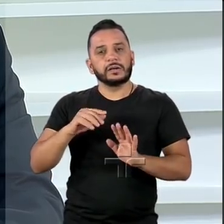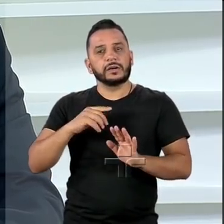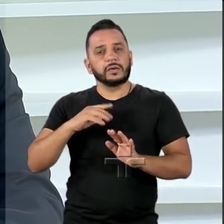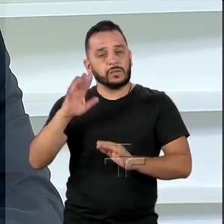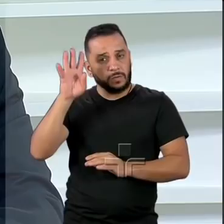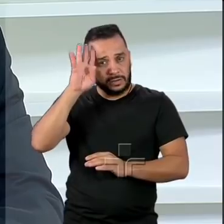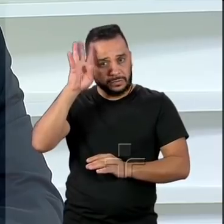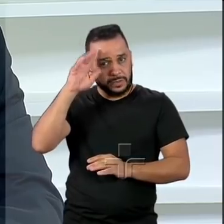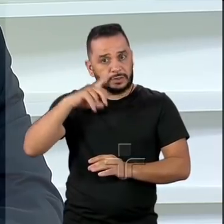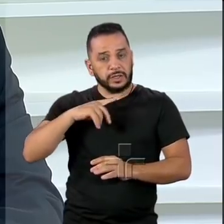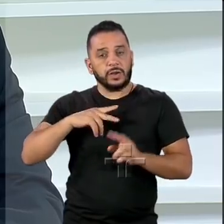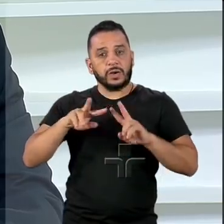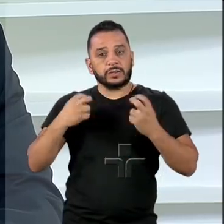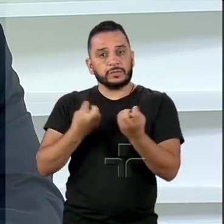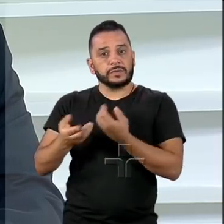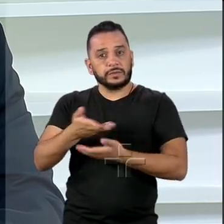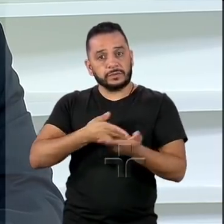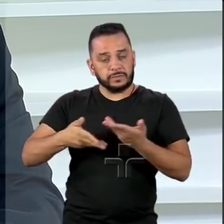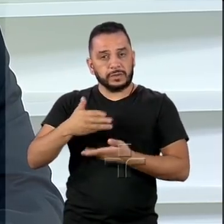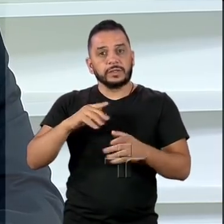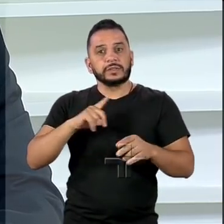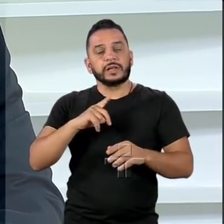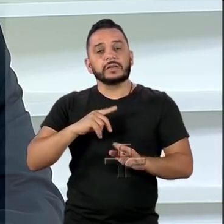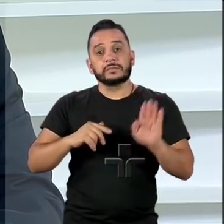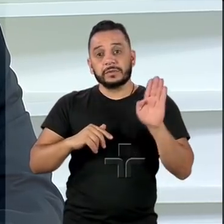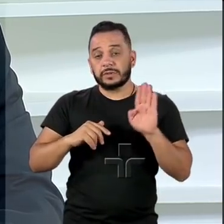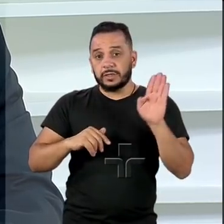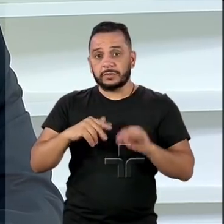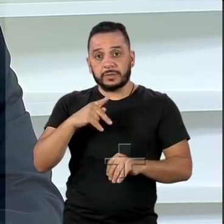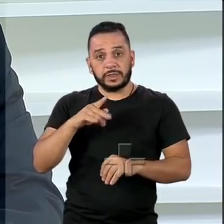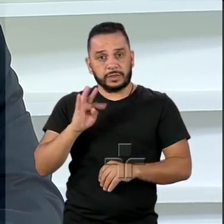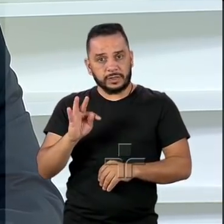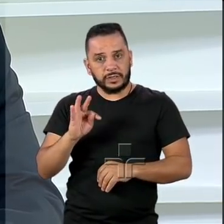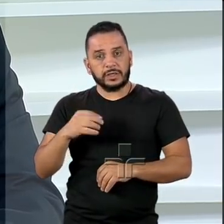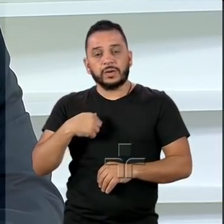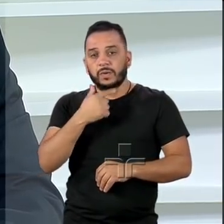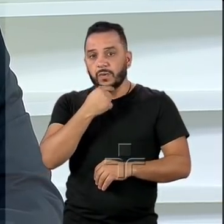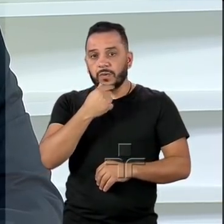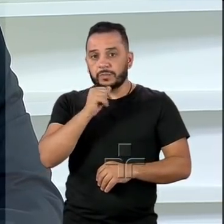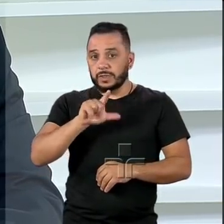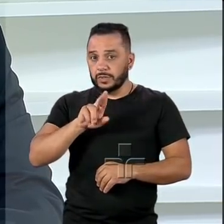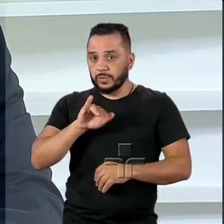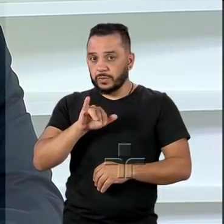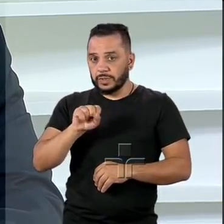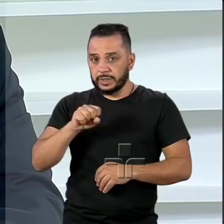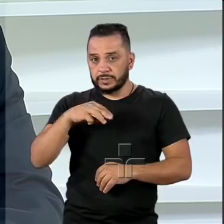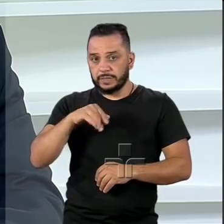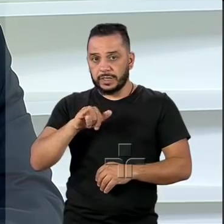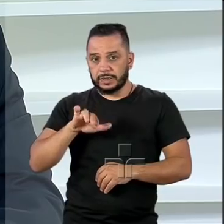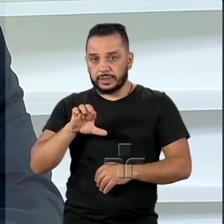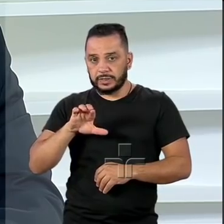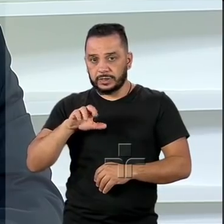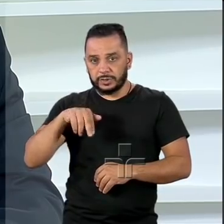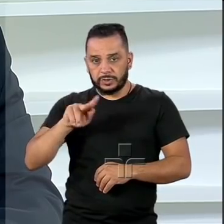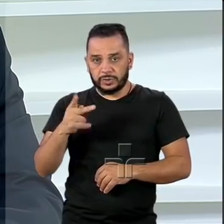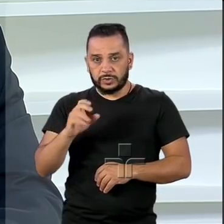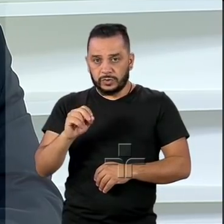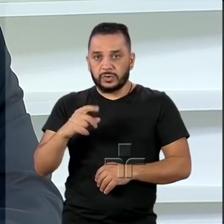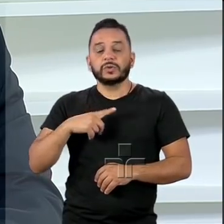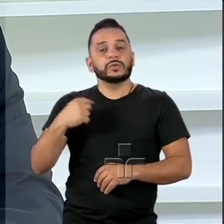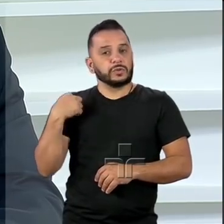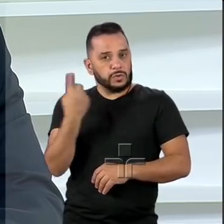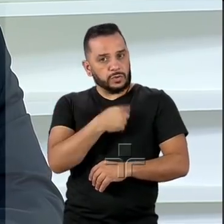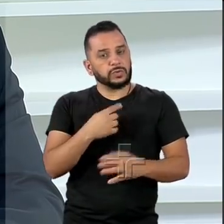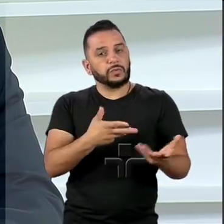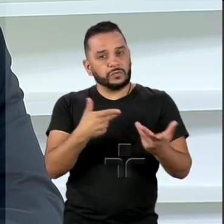Extra para receber o pré-candidato do PT ao governo de São Paulo, Luiz Marinho. Já convidamos e reforçamos aqui o